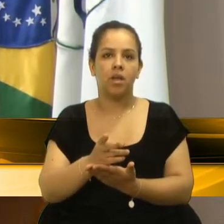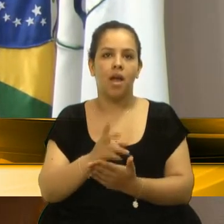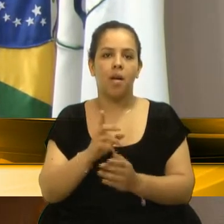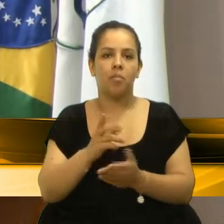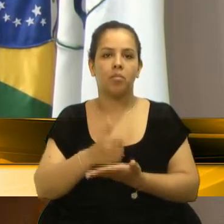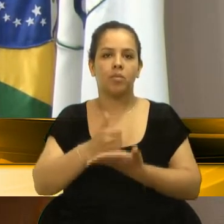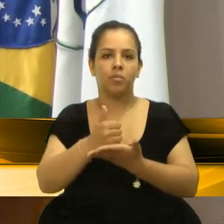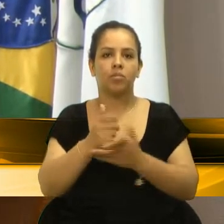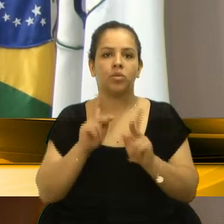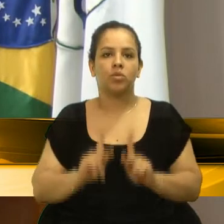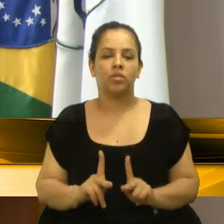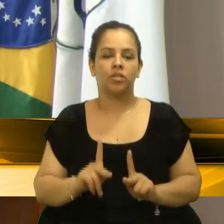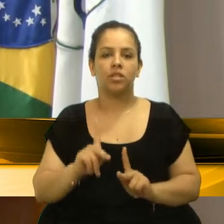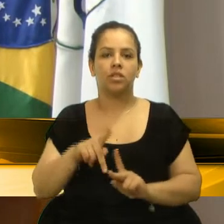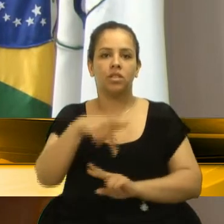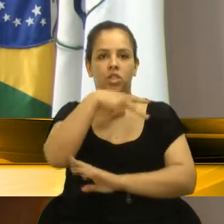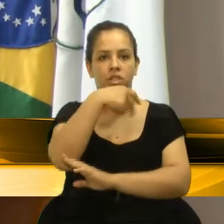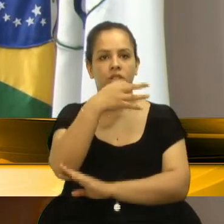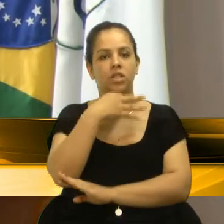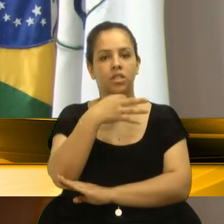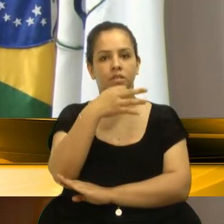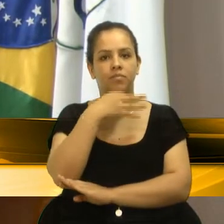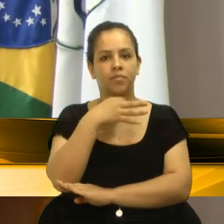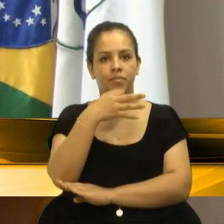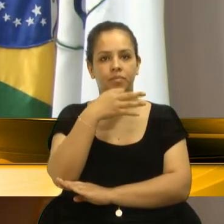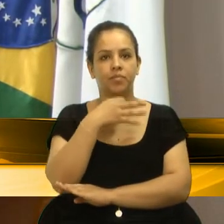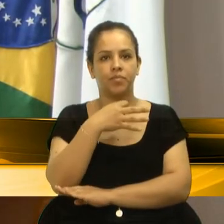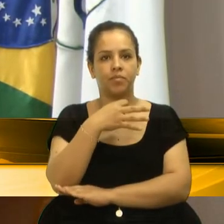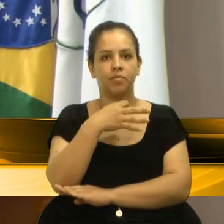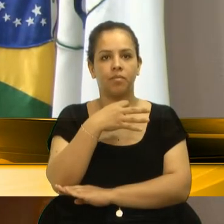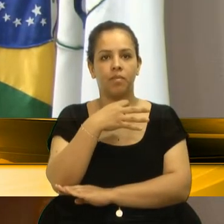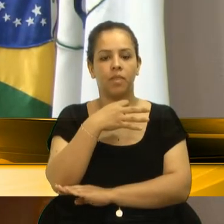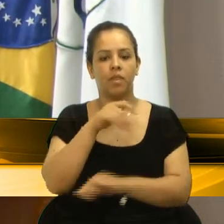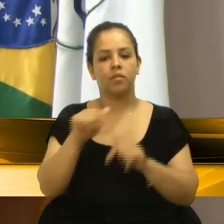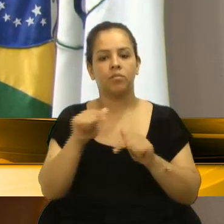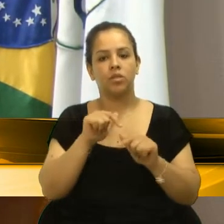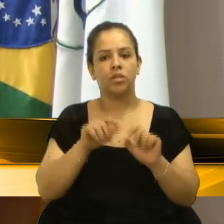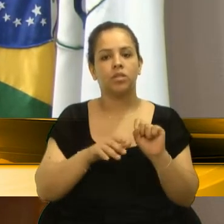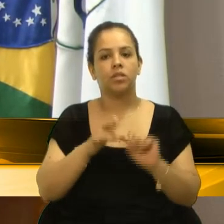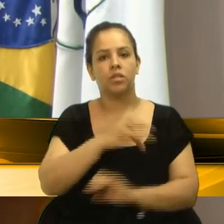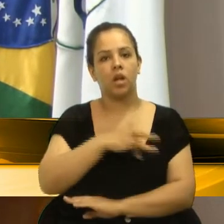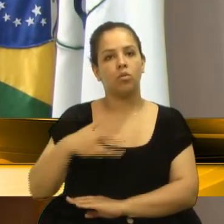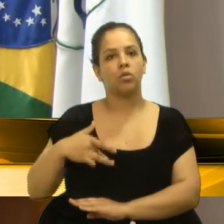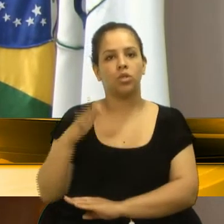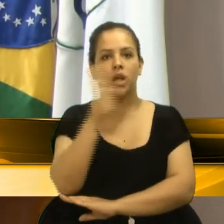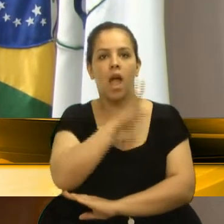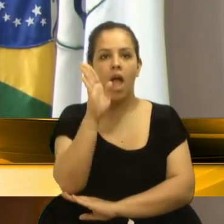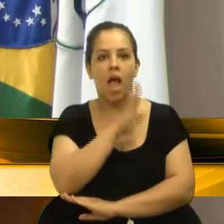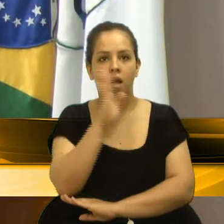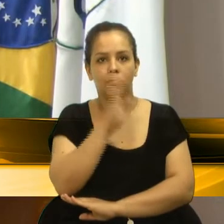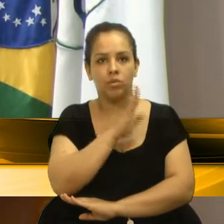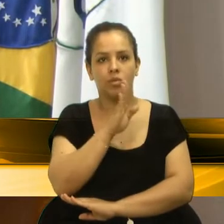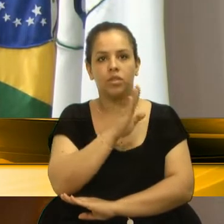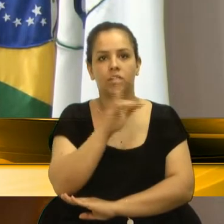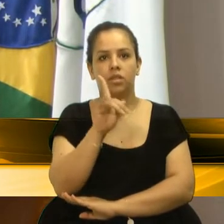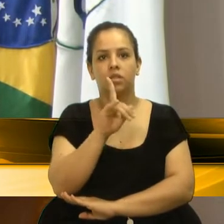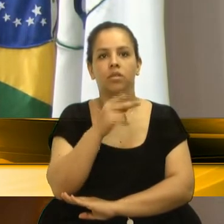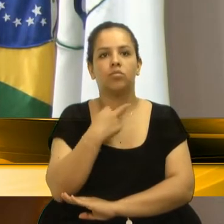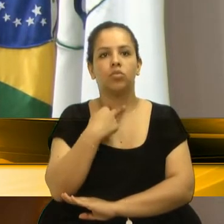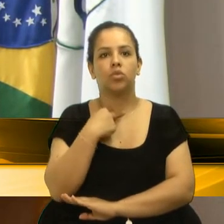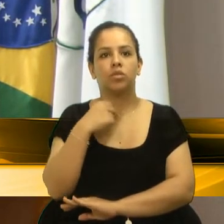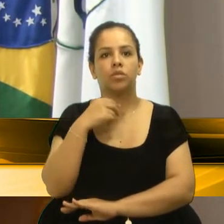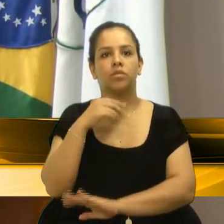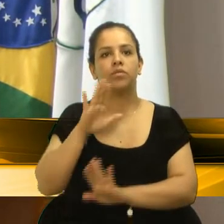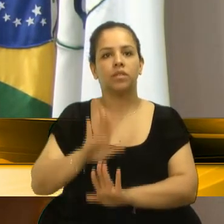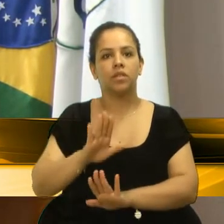de Caxias do Sul, em serviço de saúde de urgência e emergência, que não poderia ficar à espera da